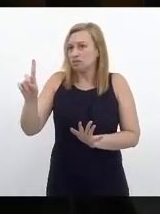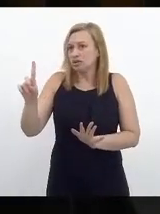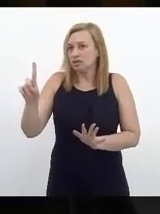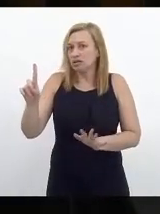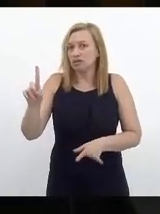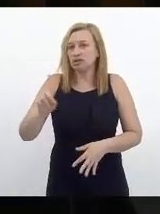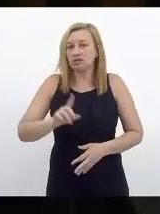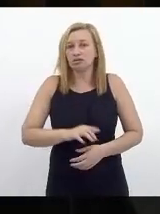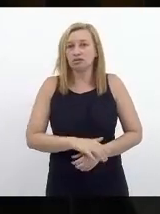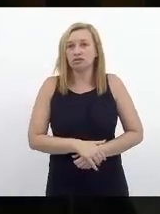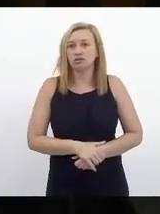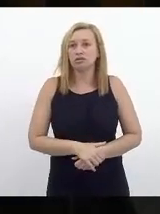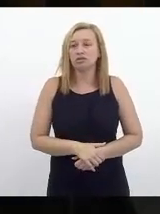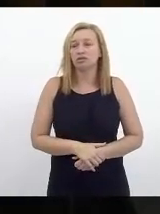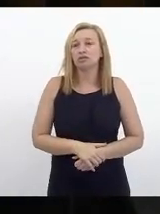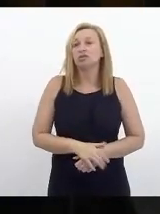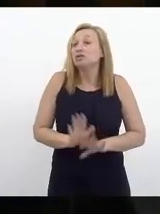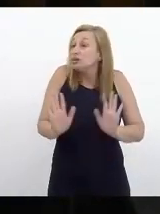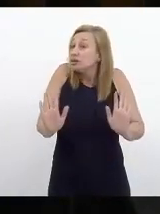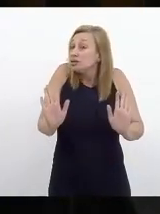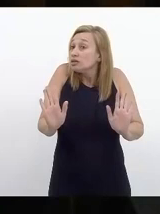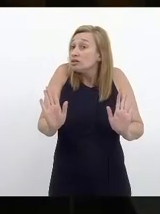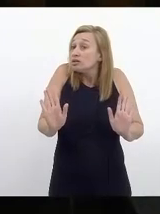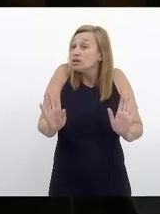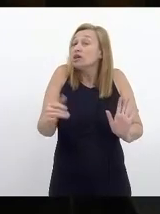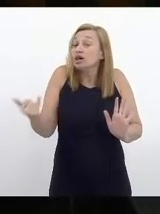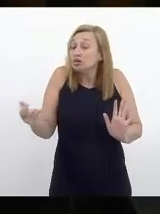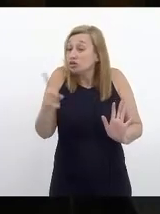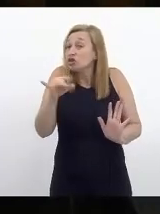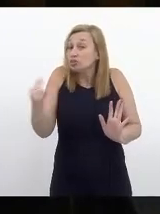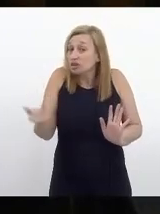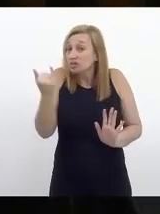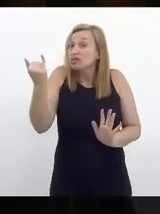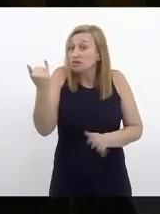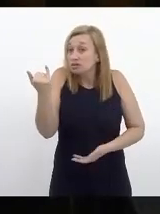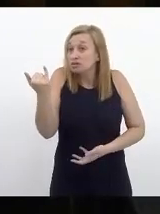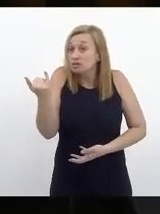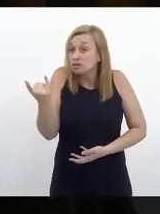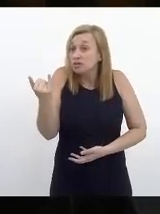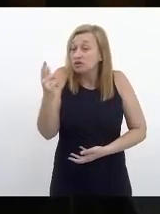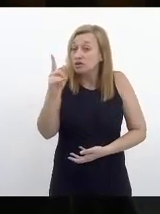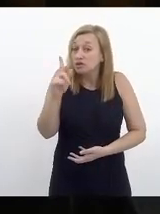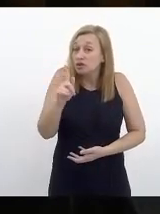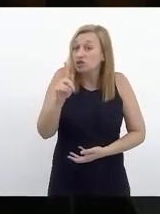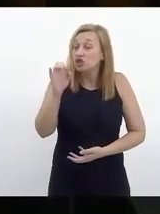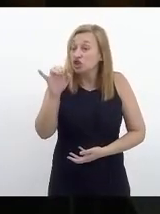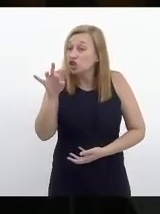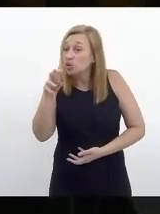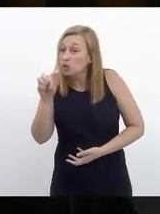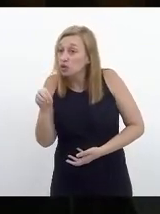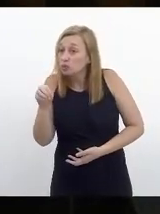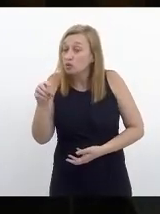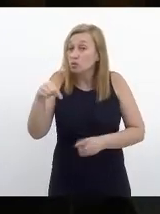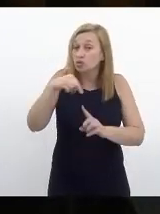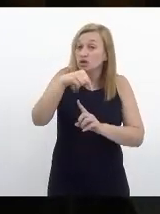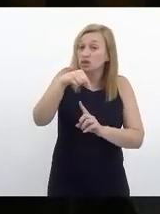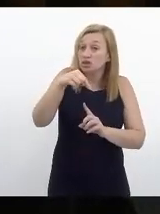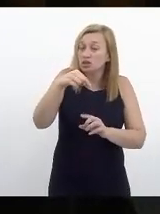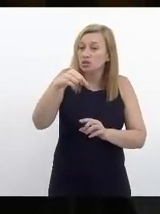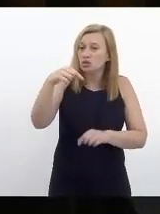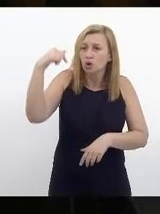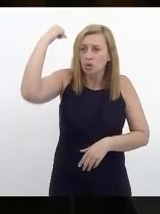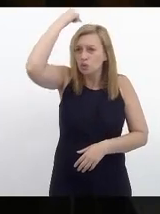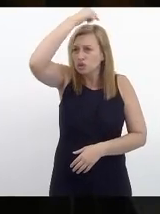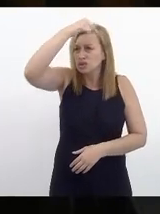Deus também. Mas eu só dizendo que é uma data importante. São Jerônimo, um santo da sabedoria,